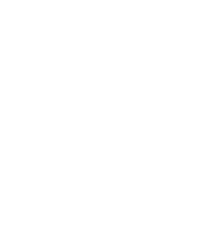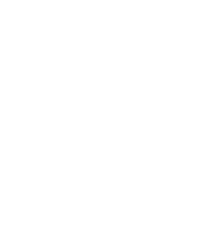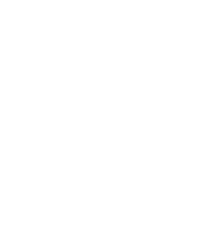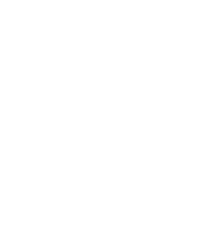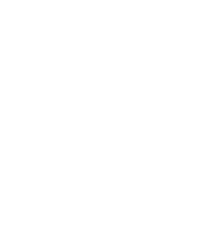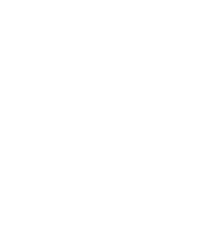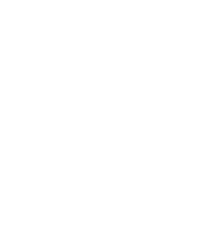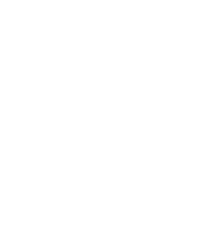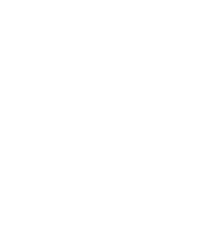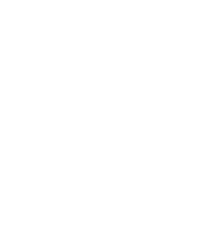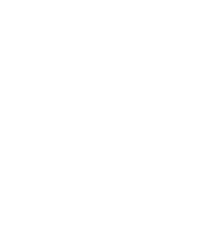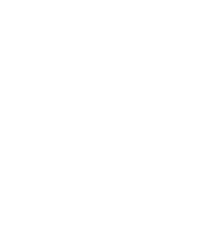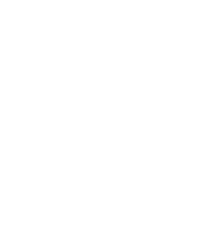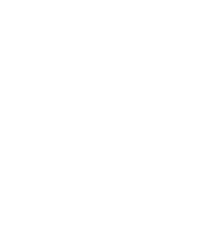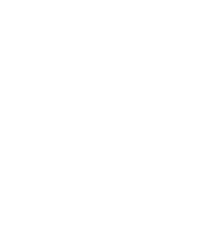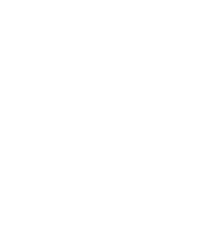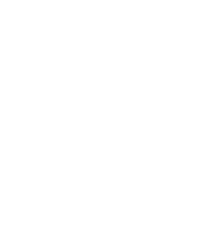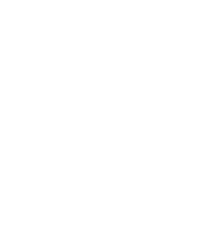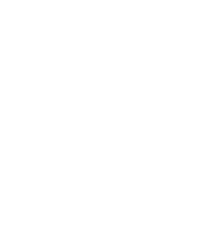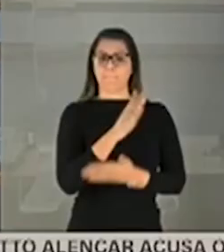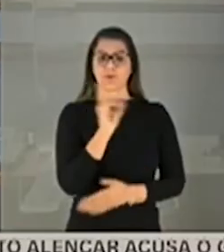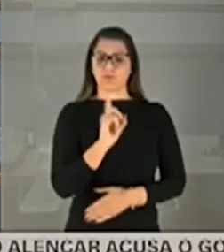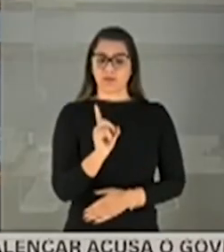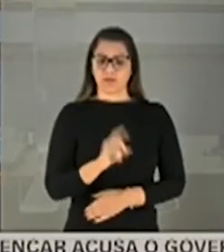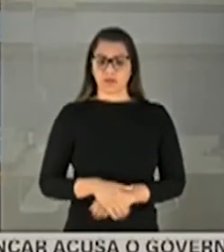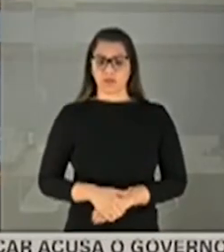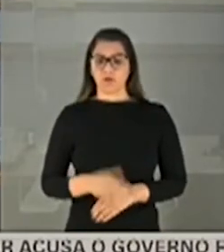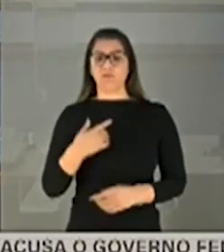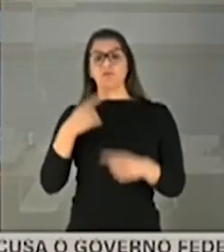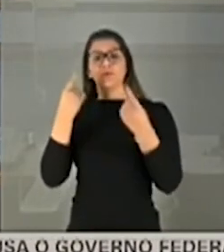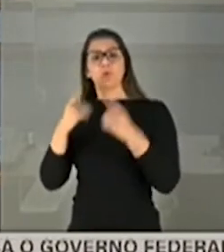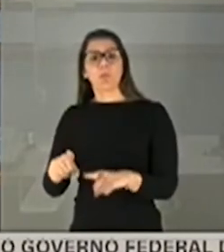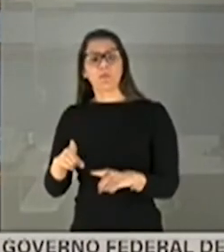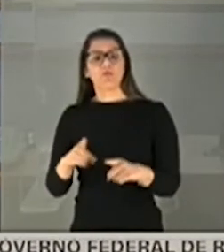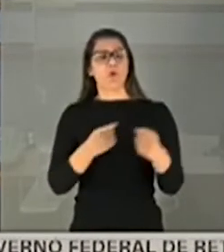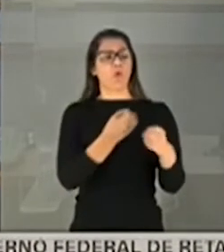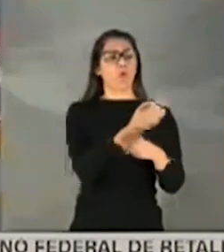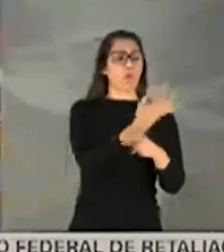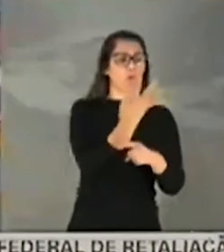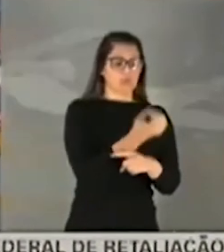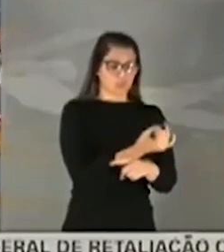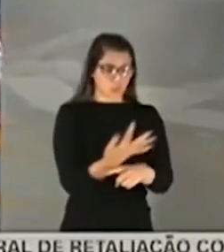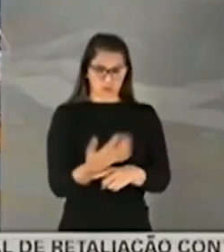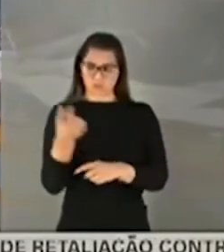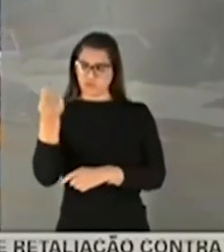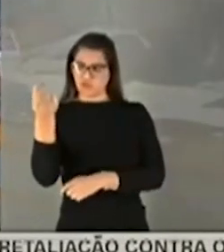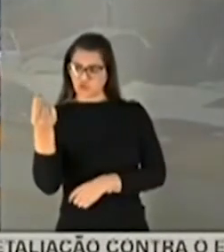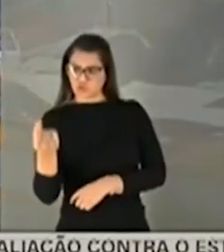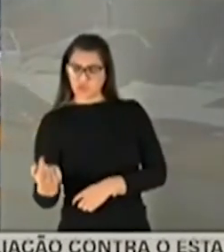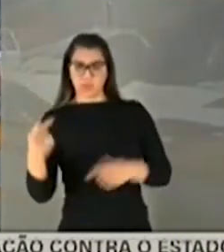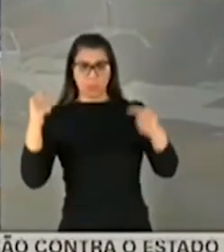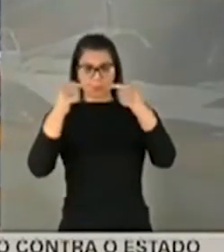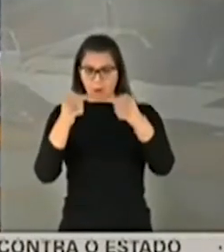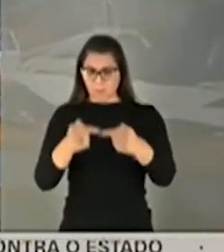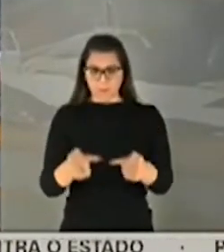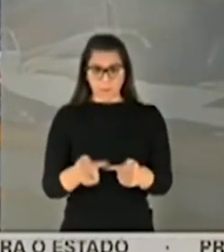declaração, senhores. A senhora não confrontou... Eu não aprovei. A senhora não confrontou o quantitativo com o valor? A senhora só checa quantitativo? Não